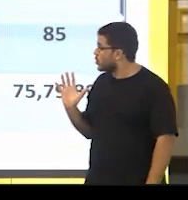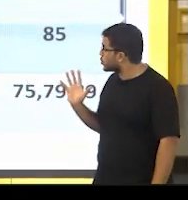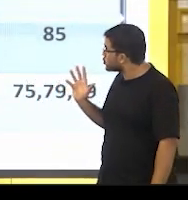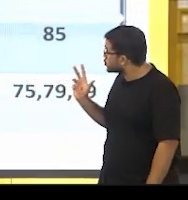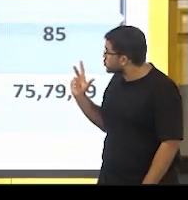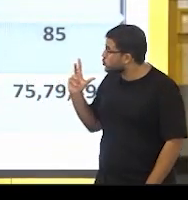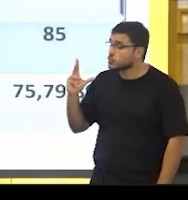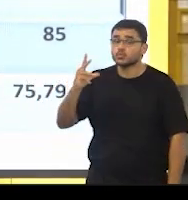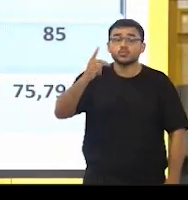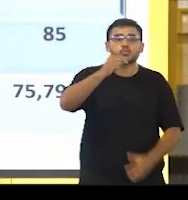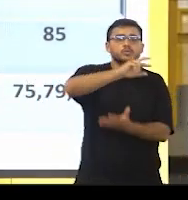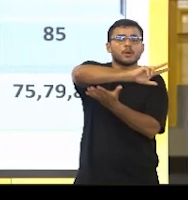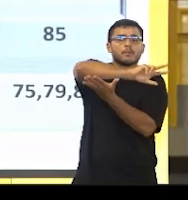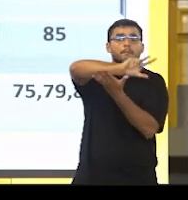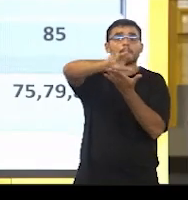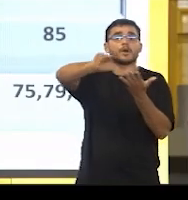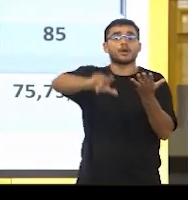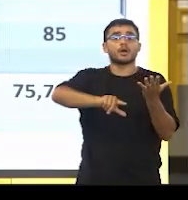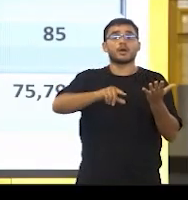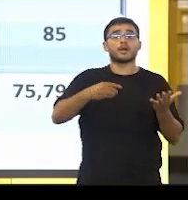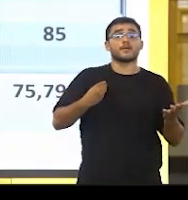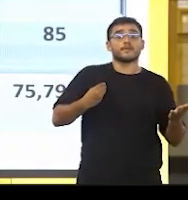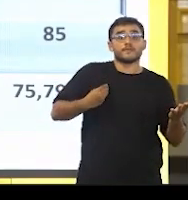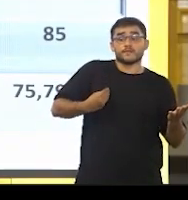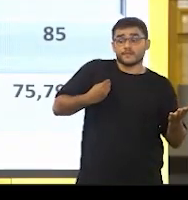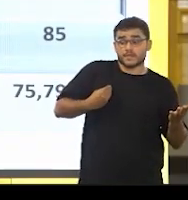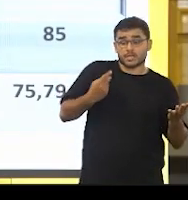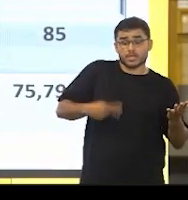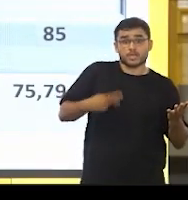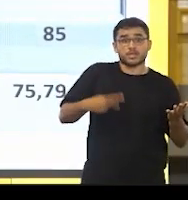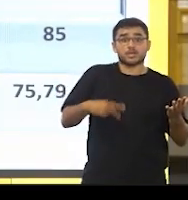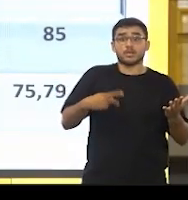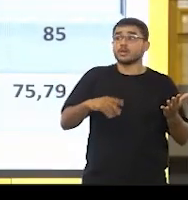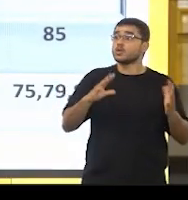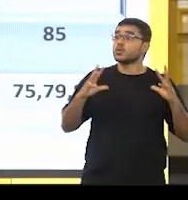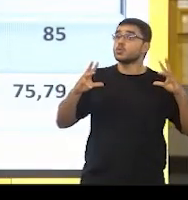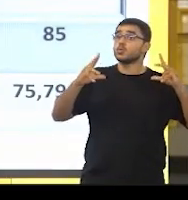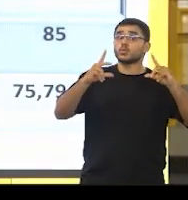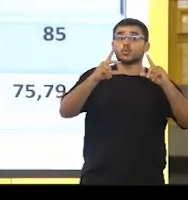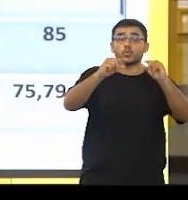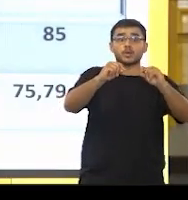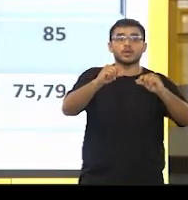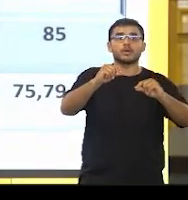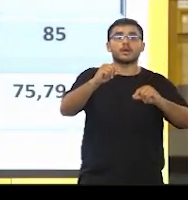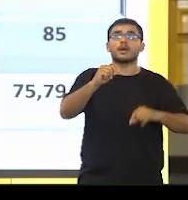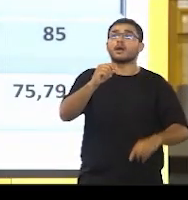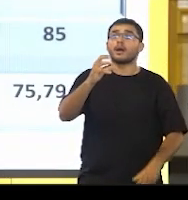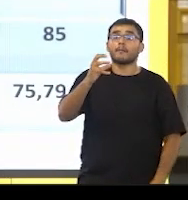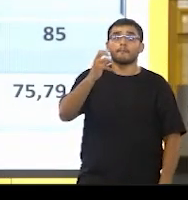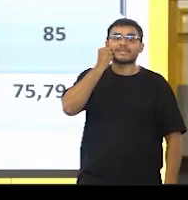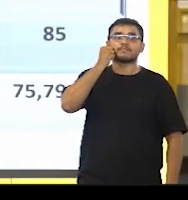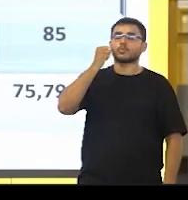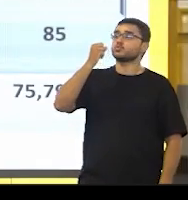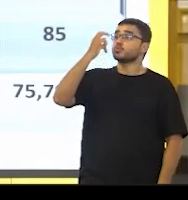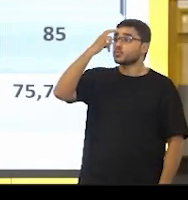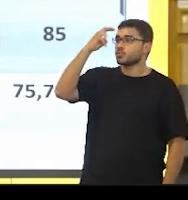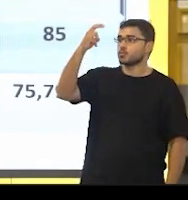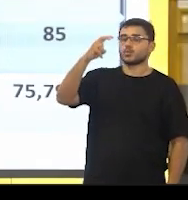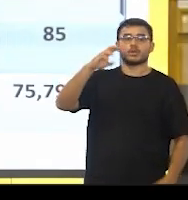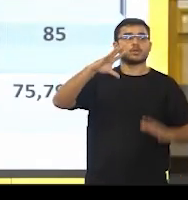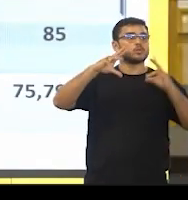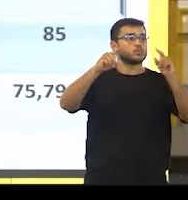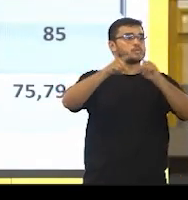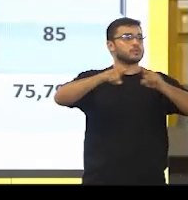de diversidade do patrimônio cultural e artístico em diferentes